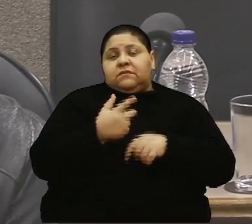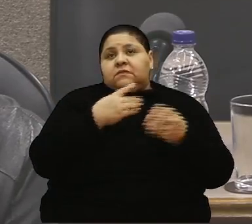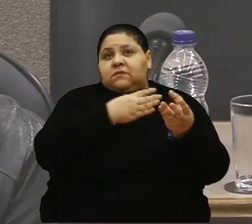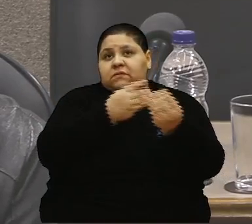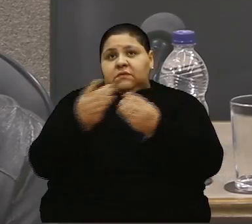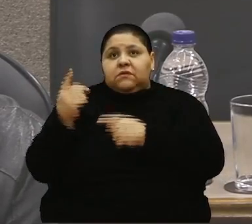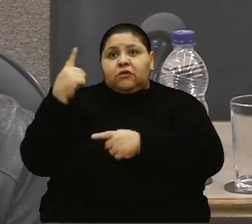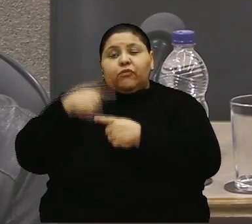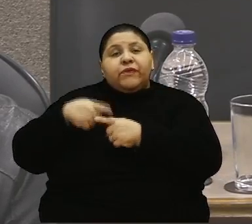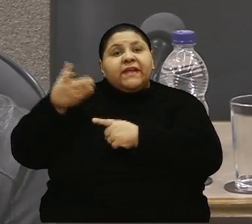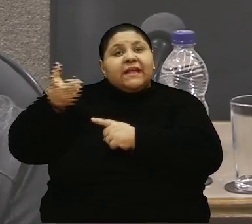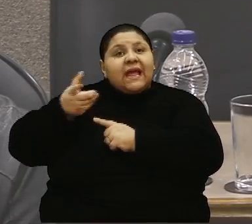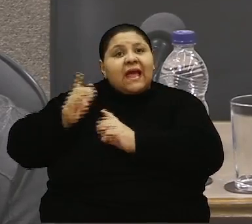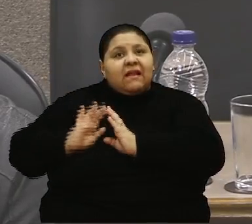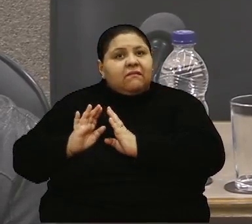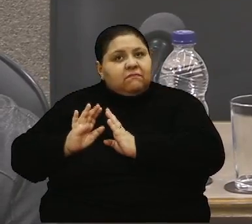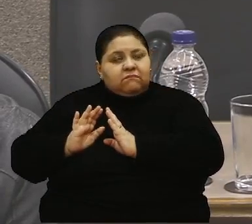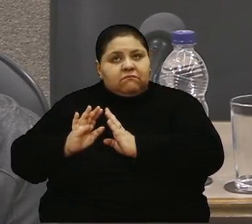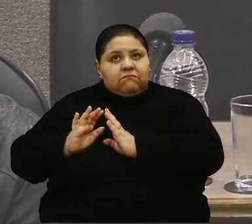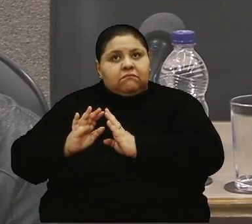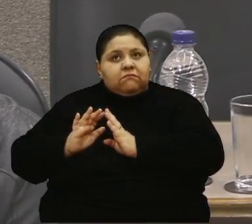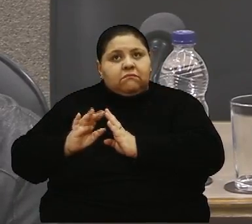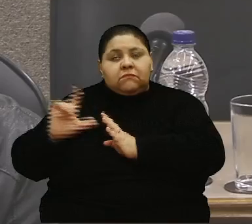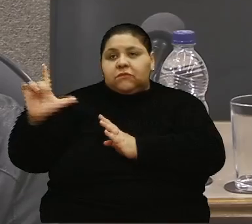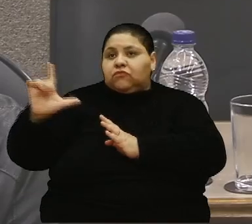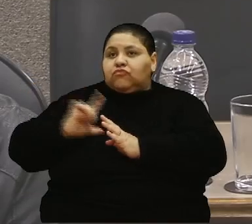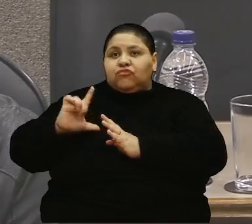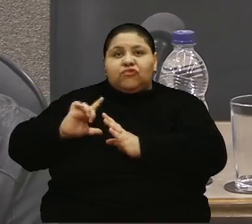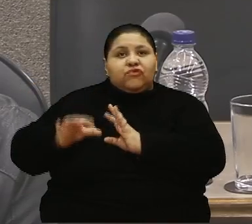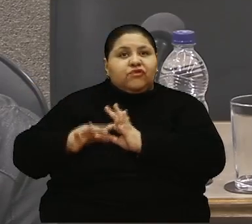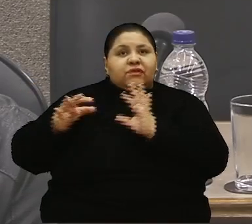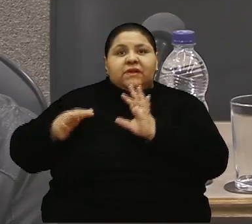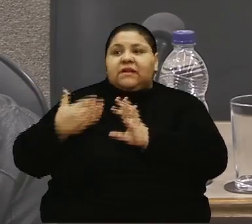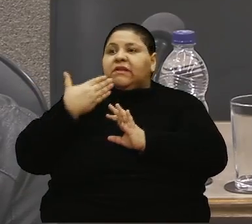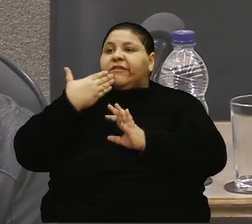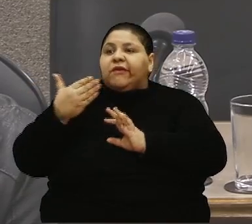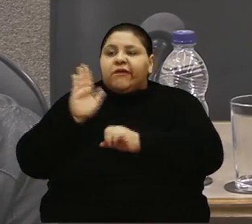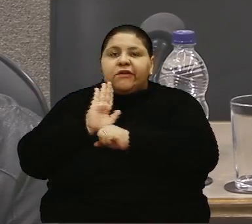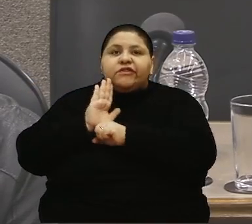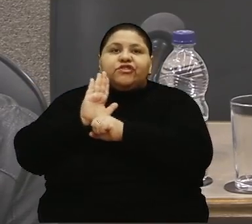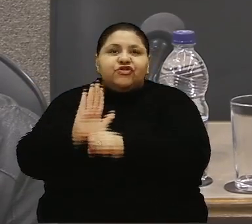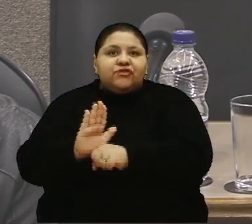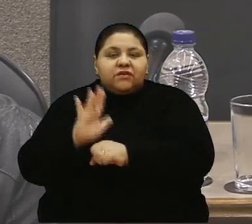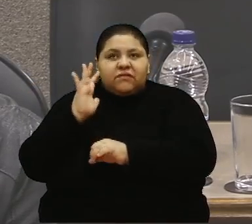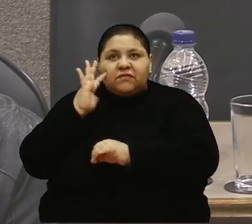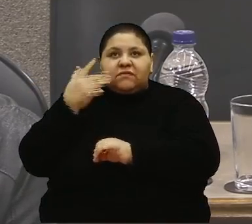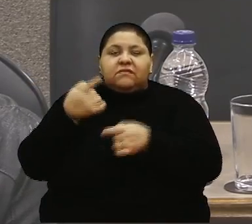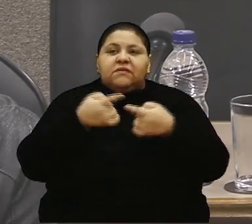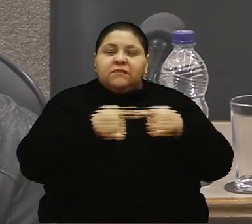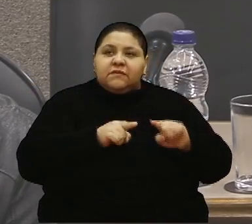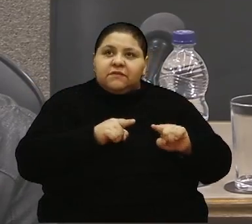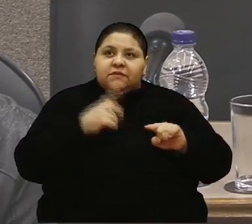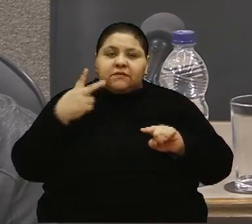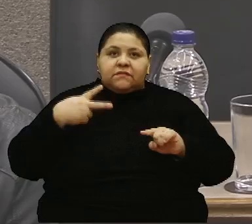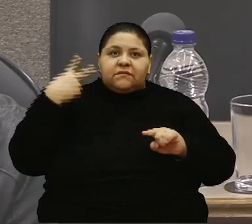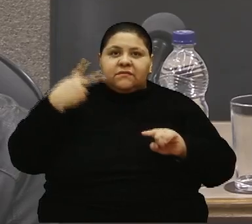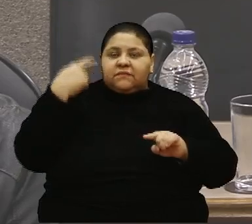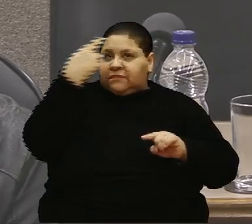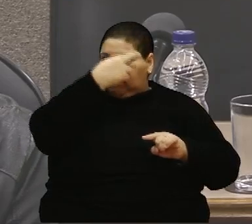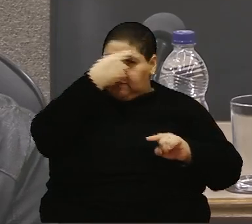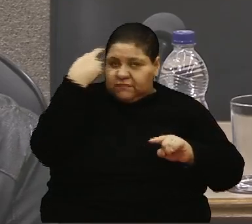estão ali porque querem. Não tem que deixar de abordar, de ajudar ou buscar uma solução. Mas como também falou o vereador Rafael